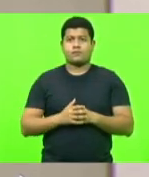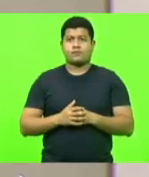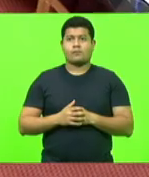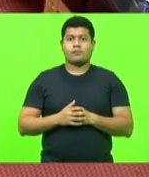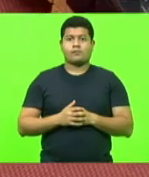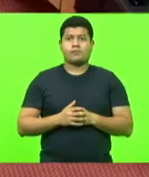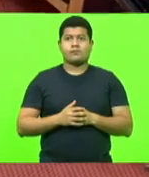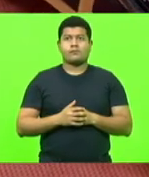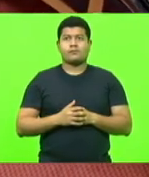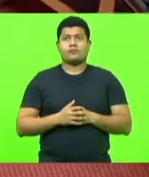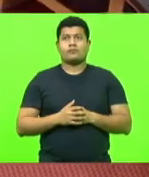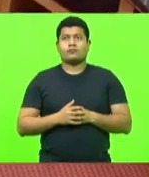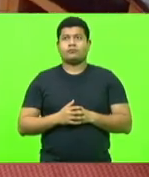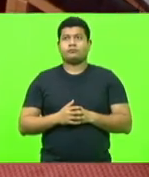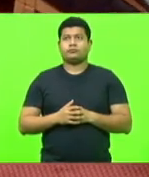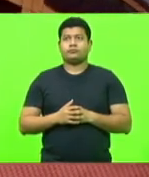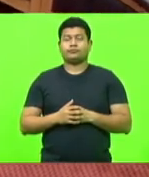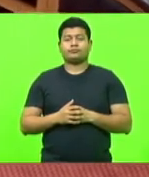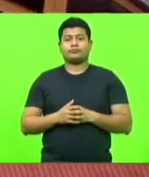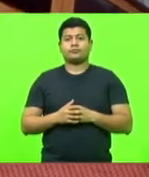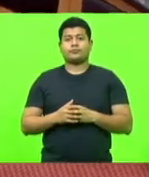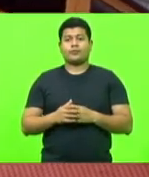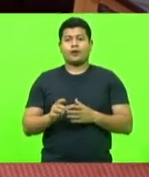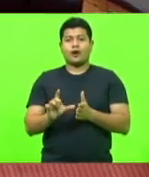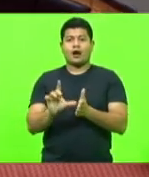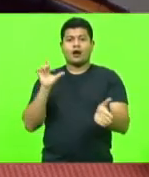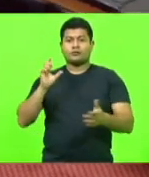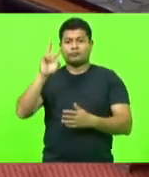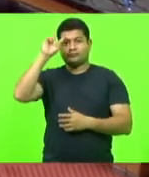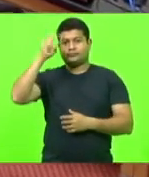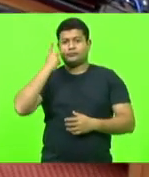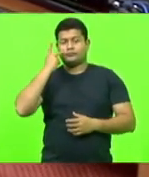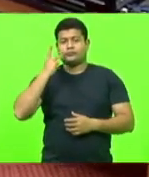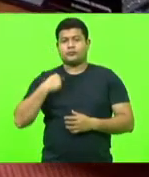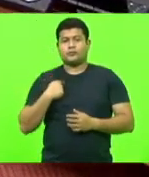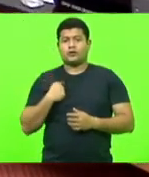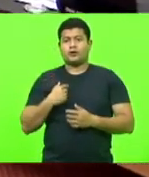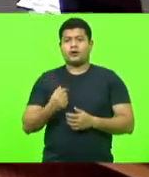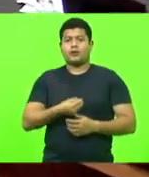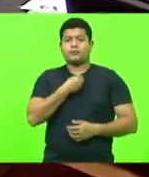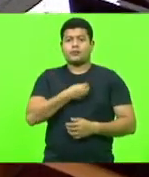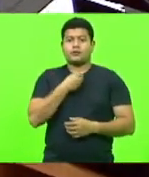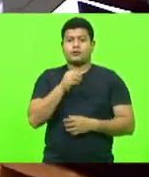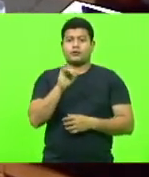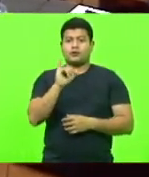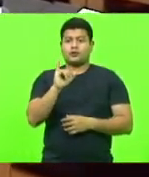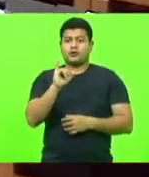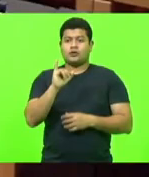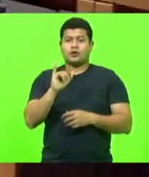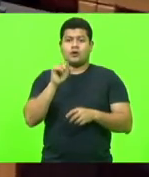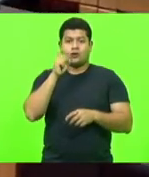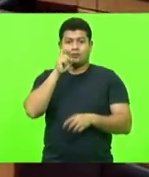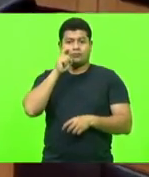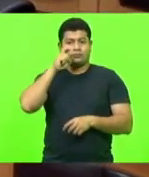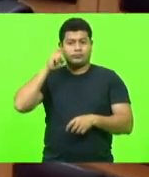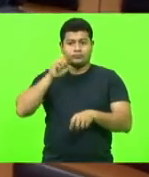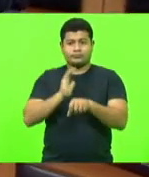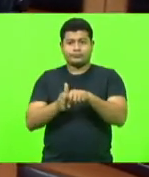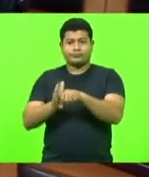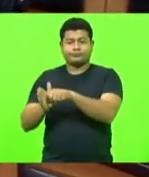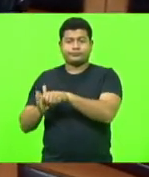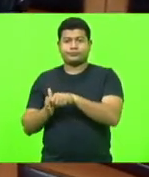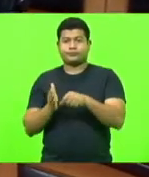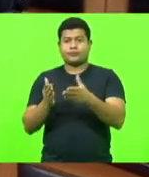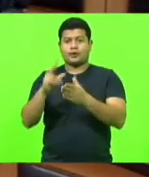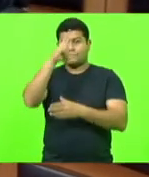ordem, para comunicar a presença do prefeito de Ituporanga, da nossa capital da cebola, o senhor Gervásio Maciel, aqui presente